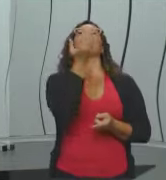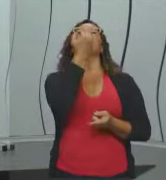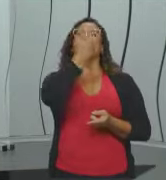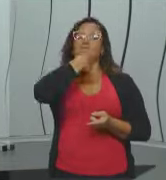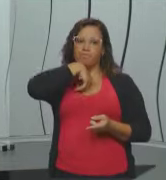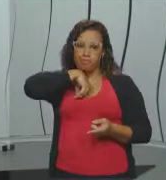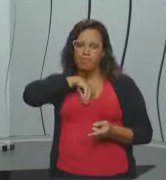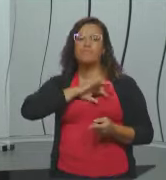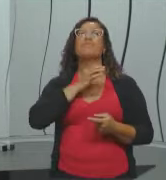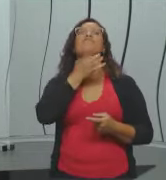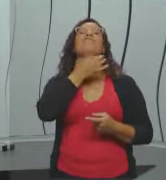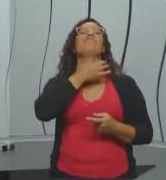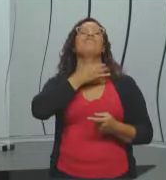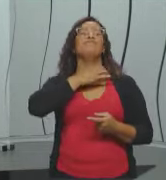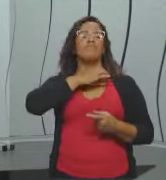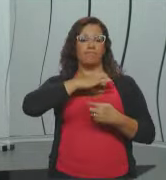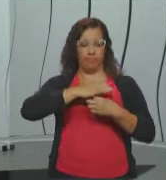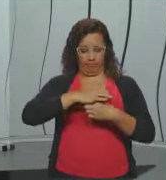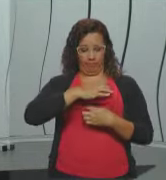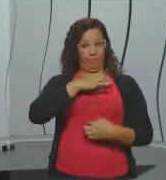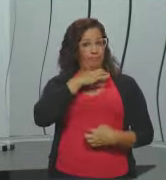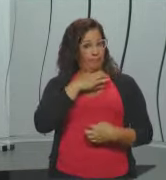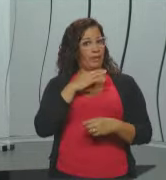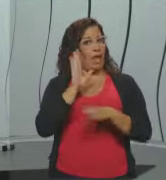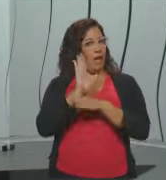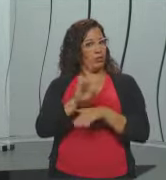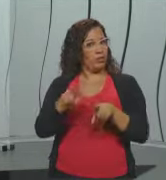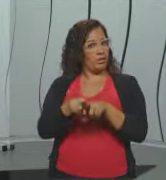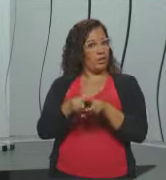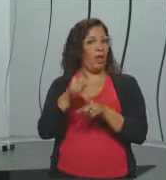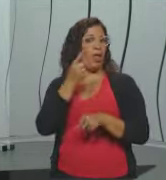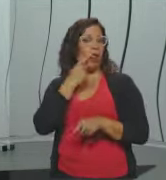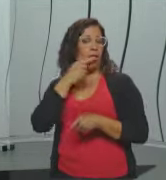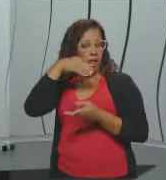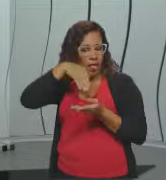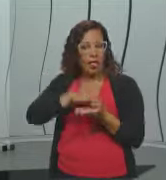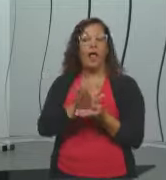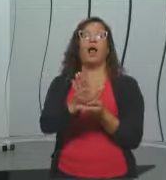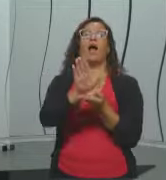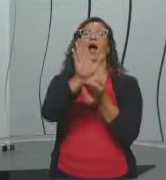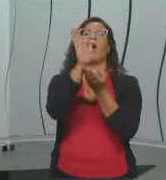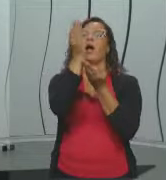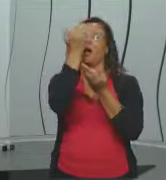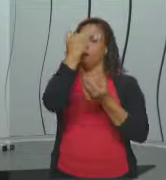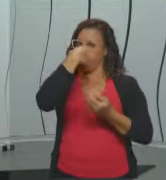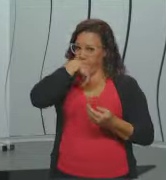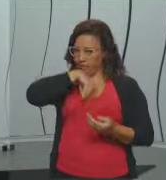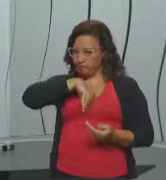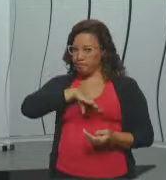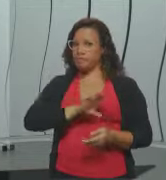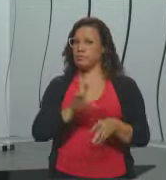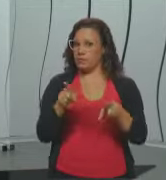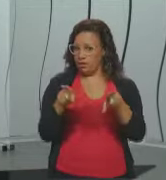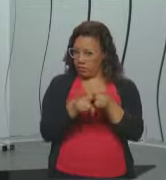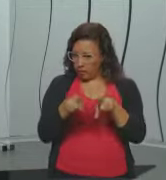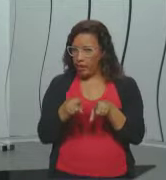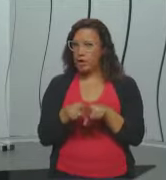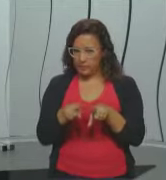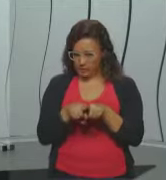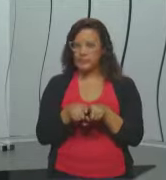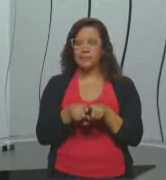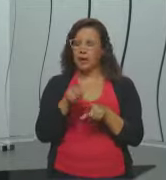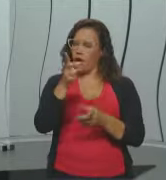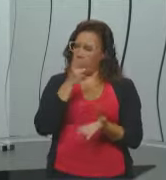direção à faringe e esôfago. A gente chama isso de deglutição. A língua também é capaz de empurrar esse alimento, fazendo com que